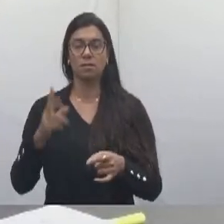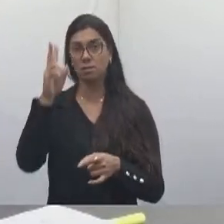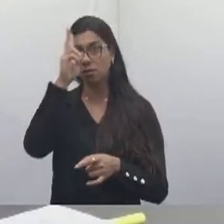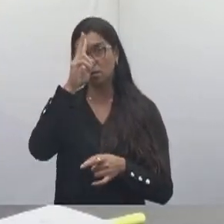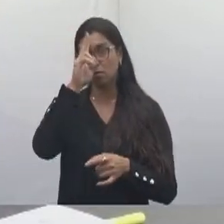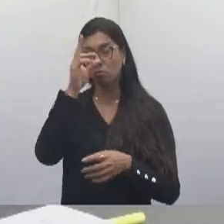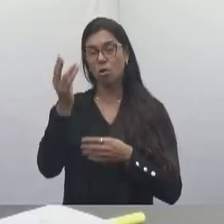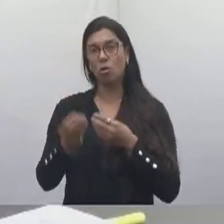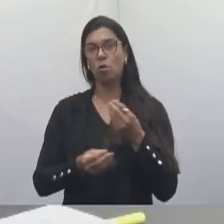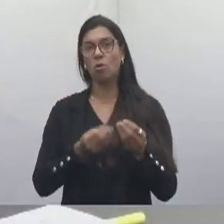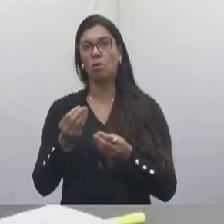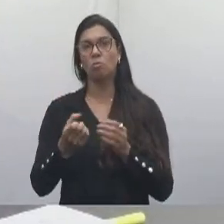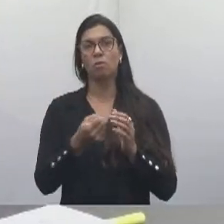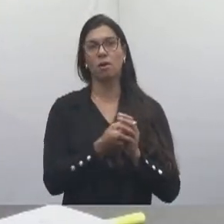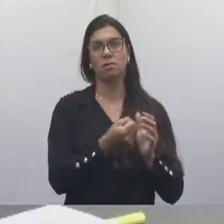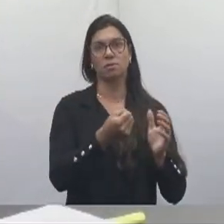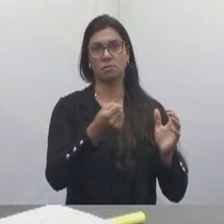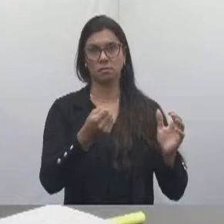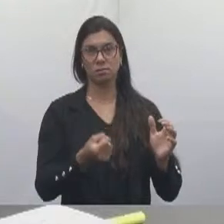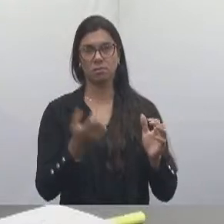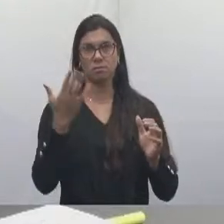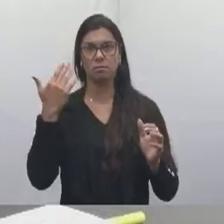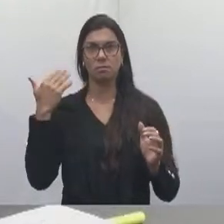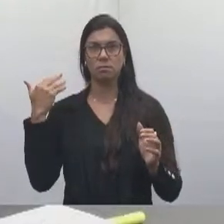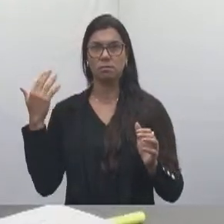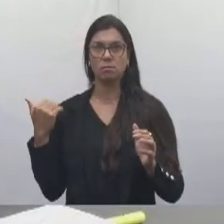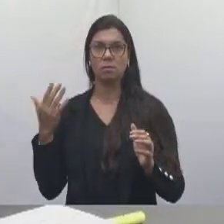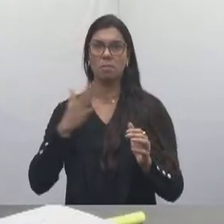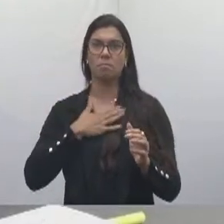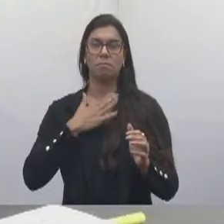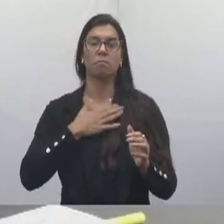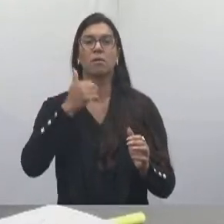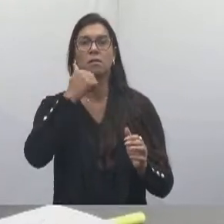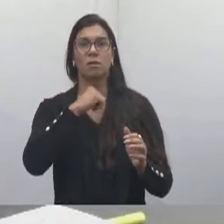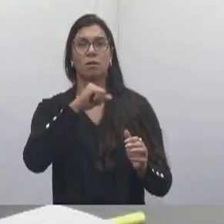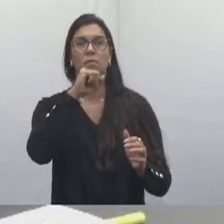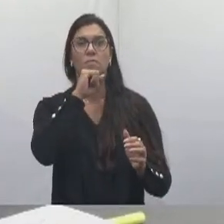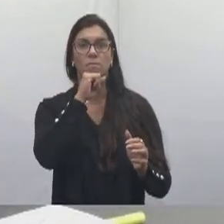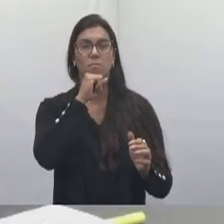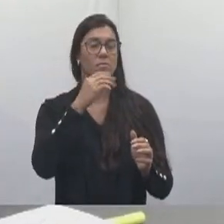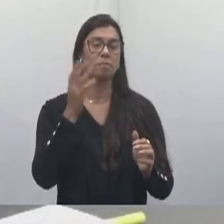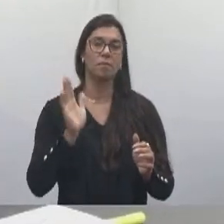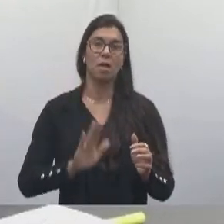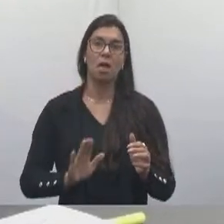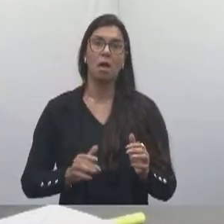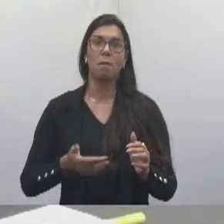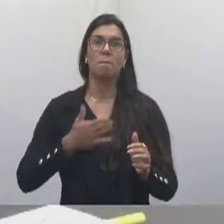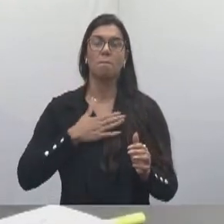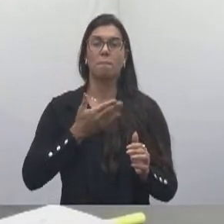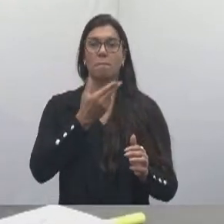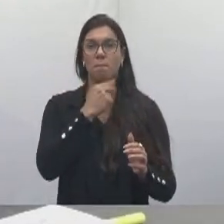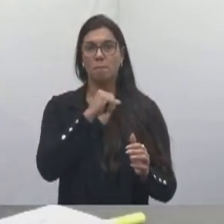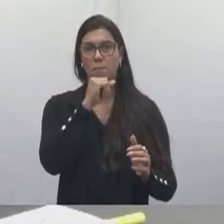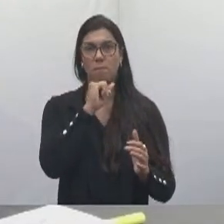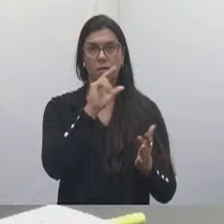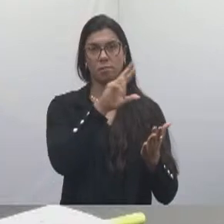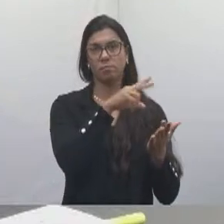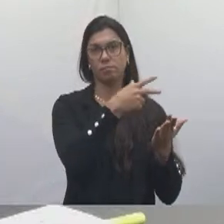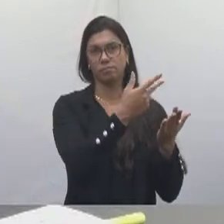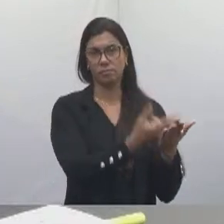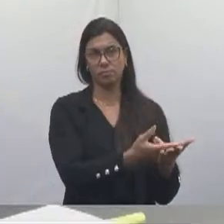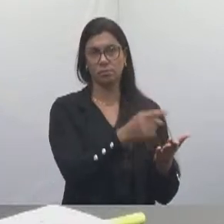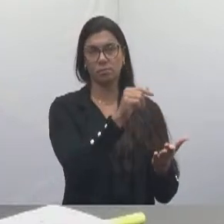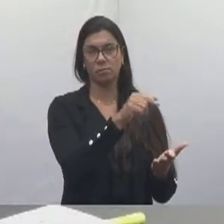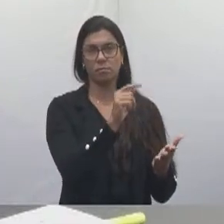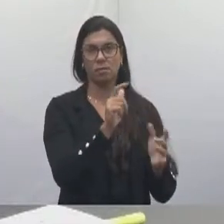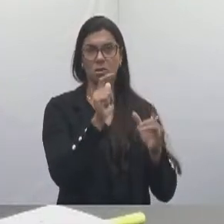Casa, na Porta Aberta. Eu falo com propriedade porque eu tive a minha mãe internada lá. Aliás, o meu pai, na época, internado lá. Realmente